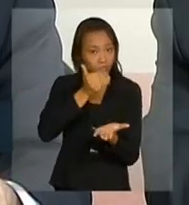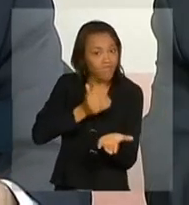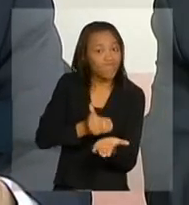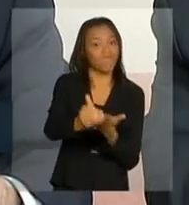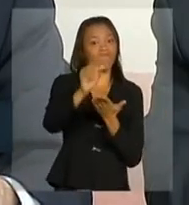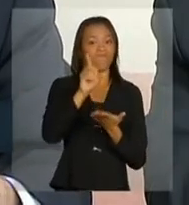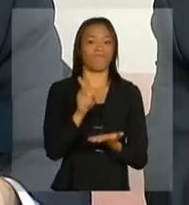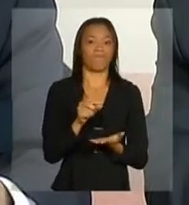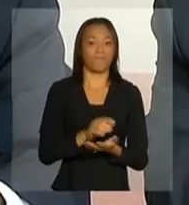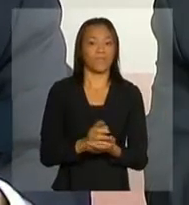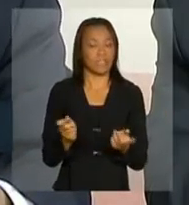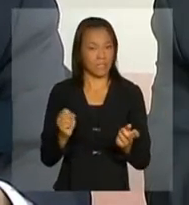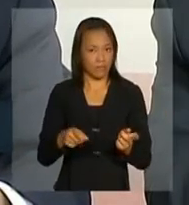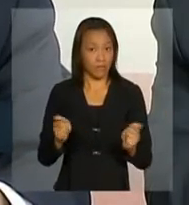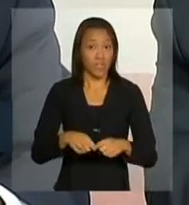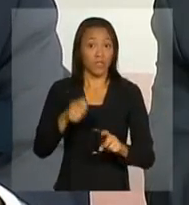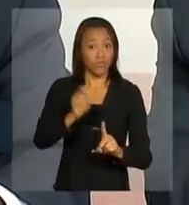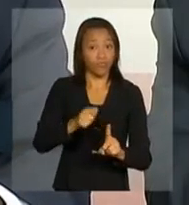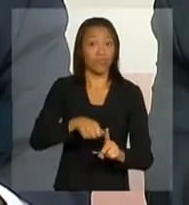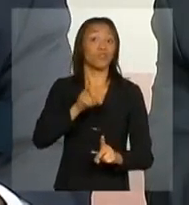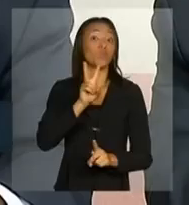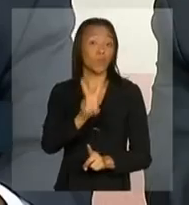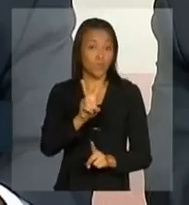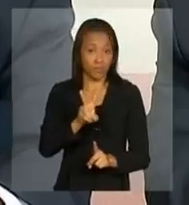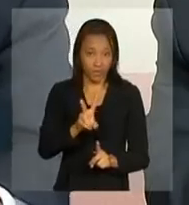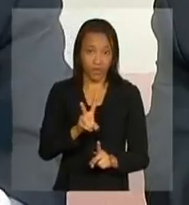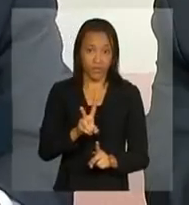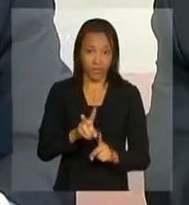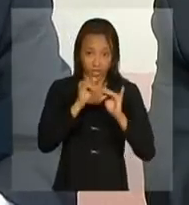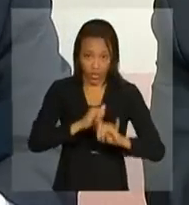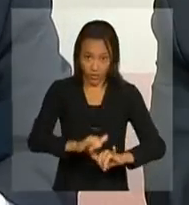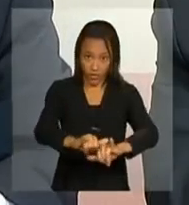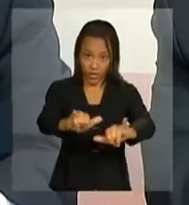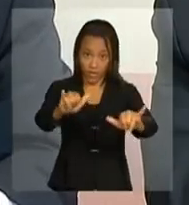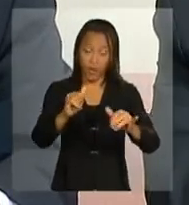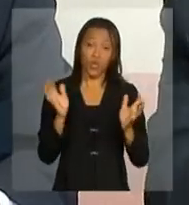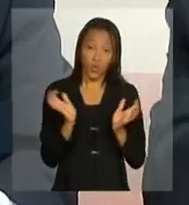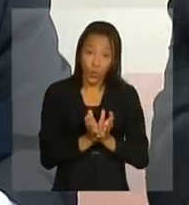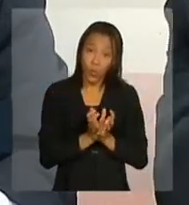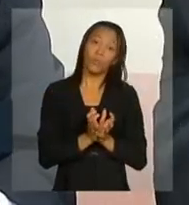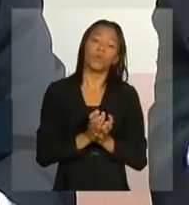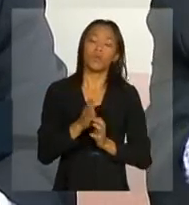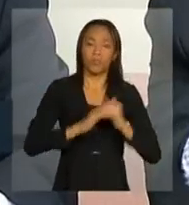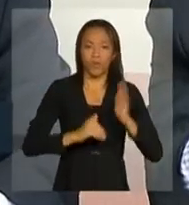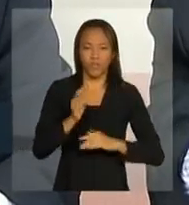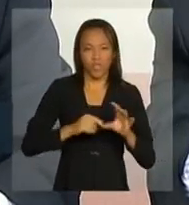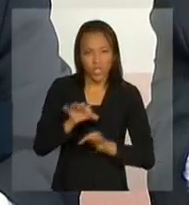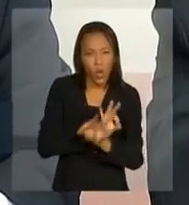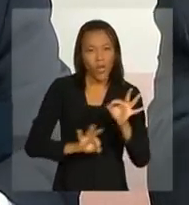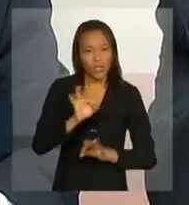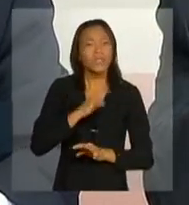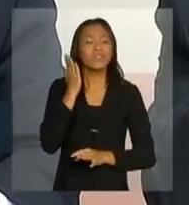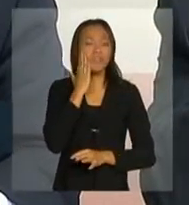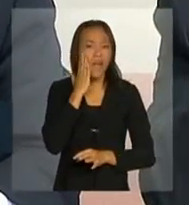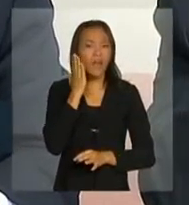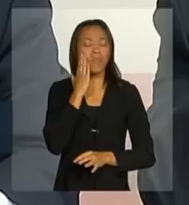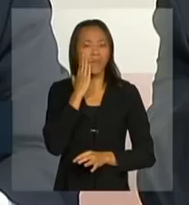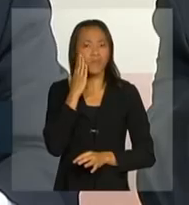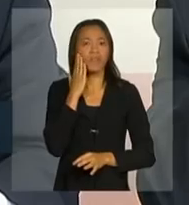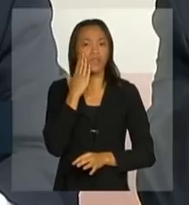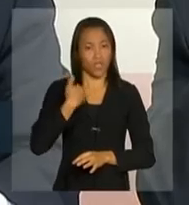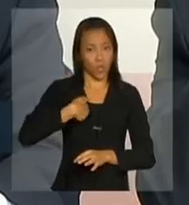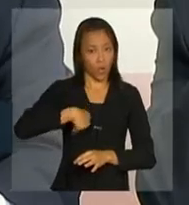Eh, são dois meses do lançamento do nosso programa e a equipe que prepara esse programa sabe do papel que nós estamos tendo